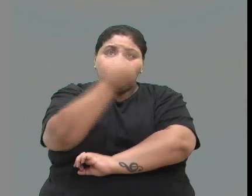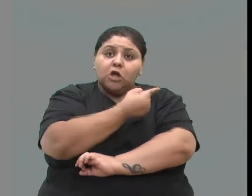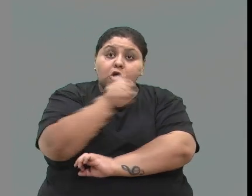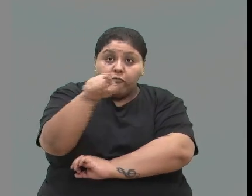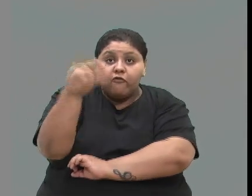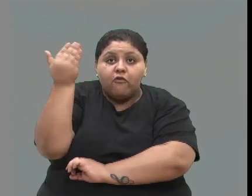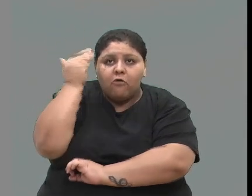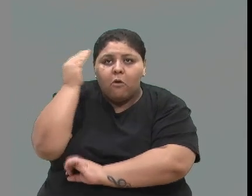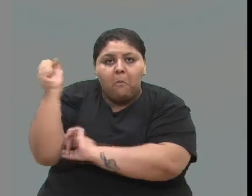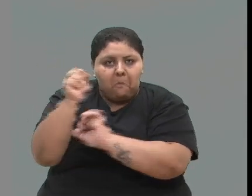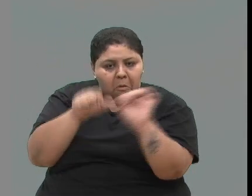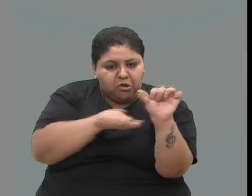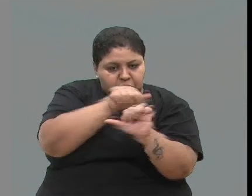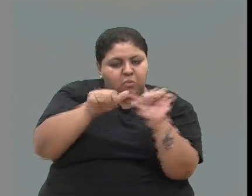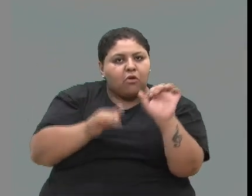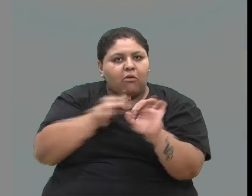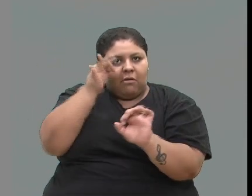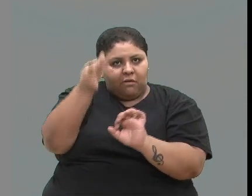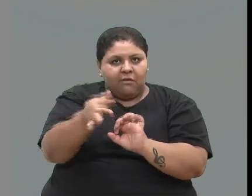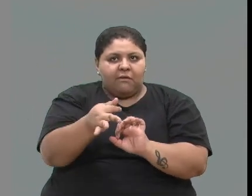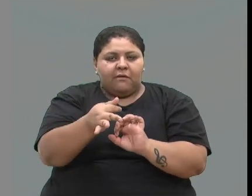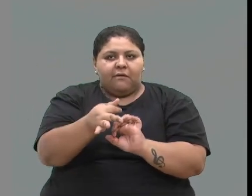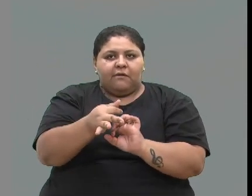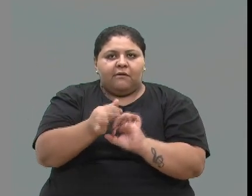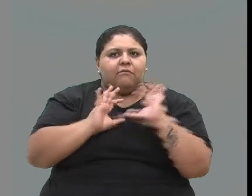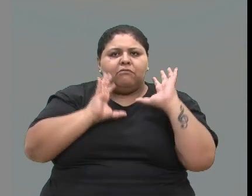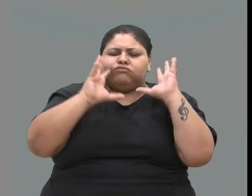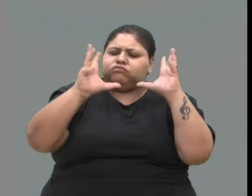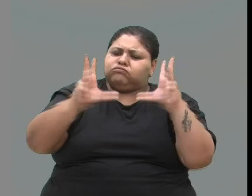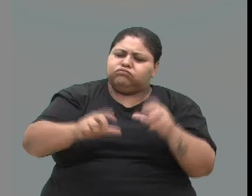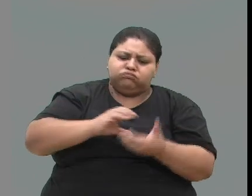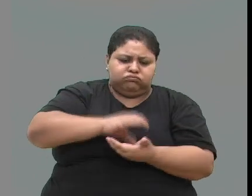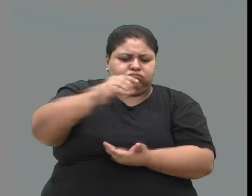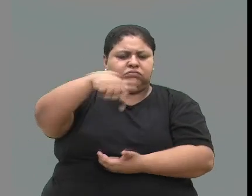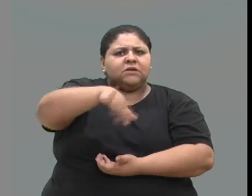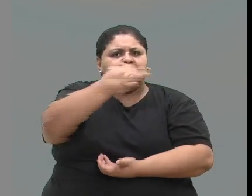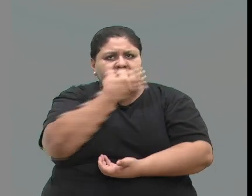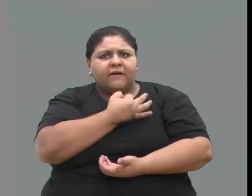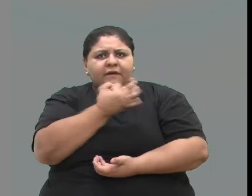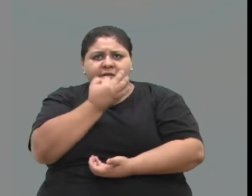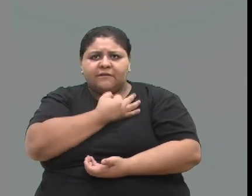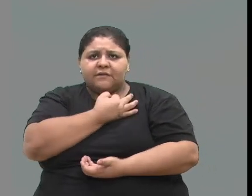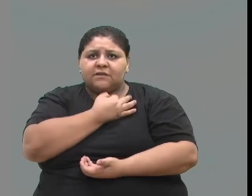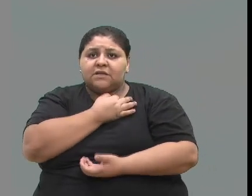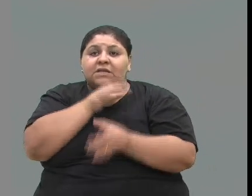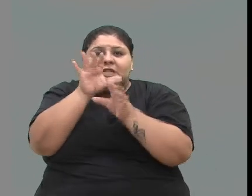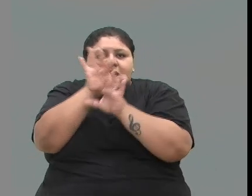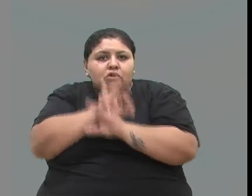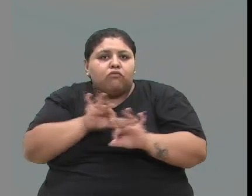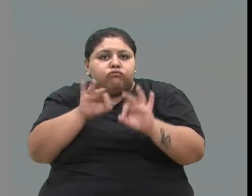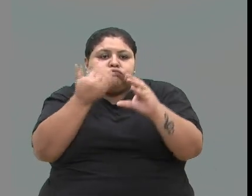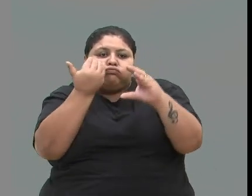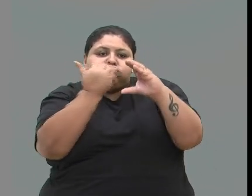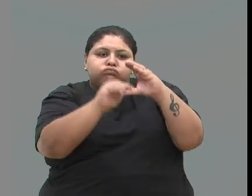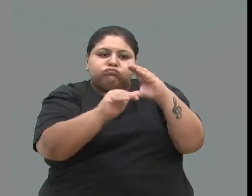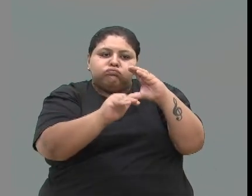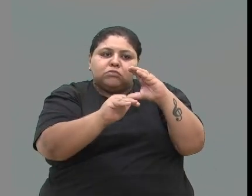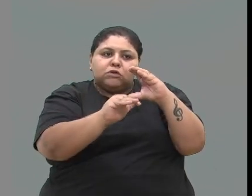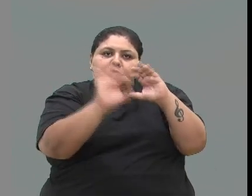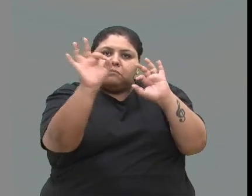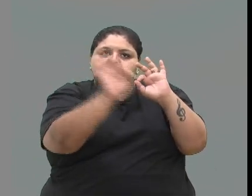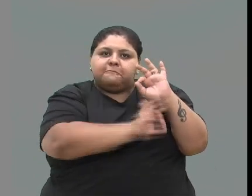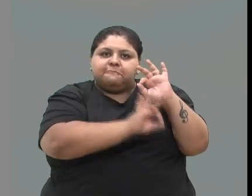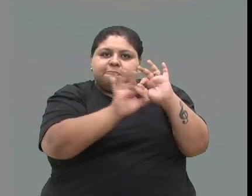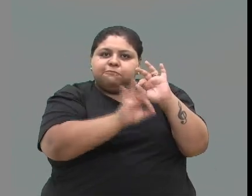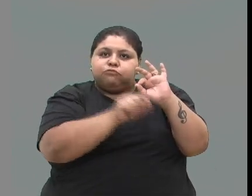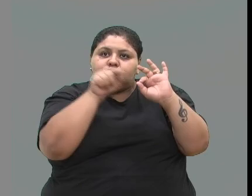que pode mudar o destino desses e de muitos idosos da nossa cidade com a simples destinação de parte do